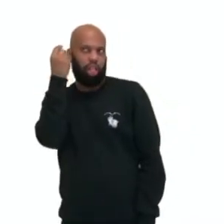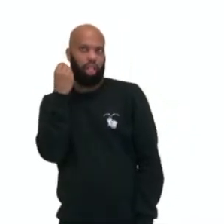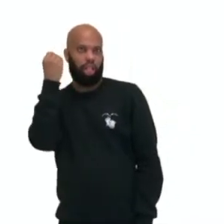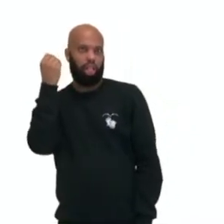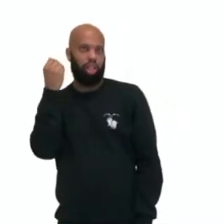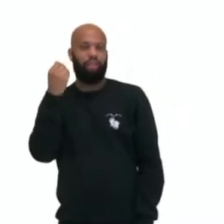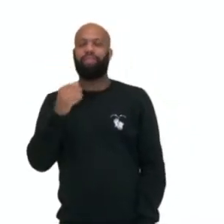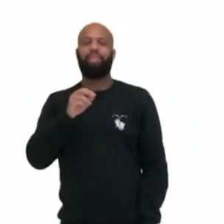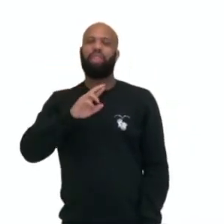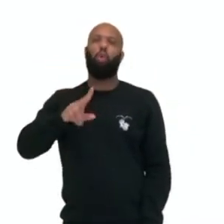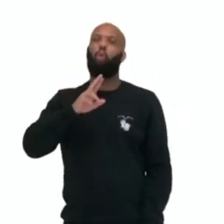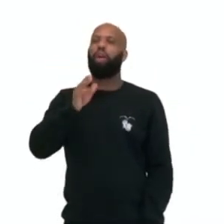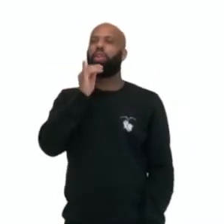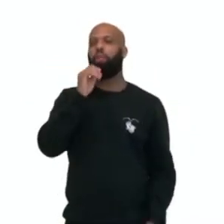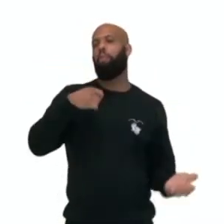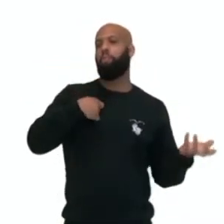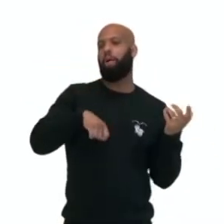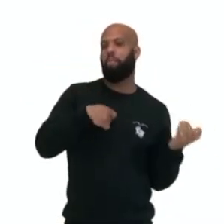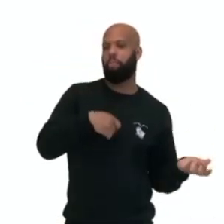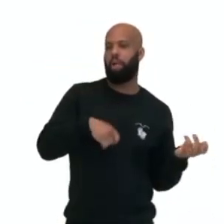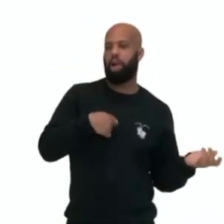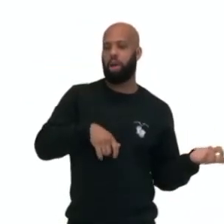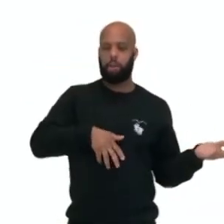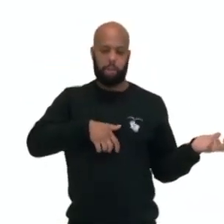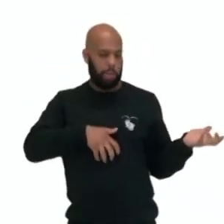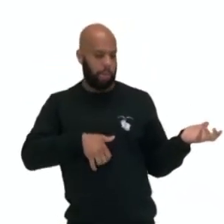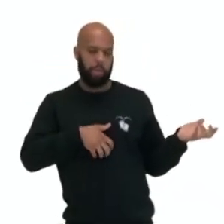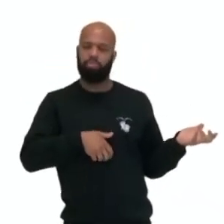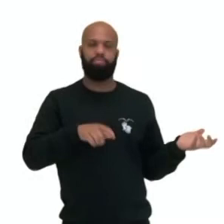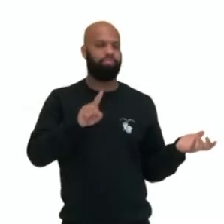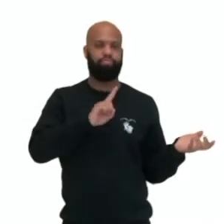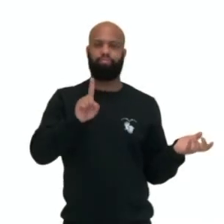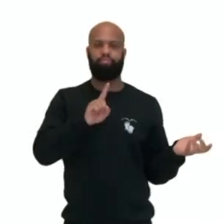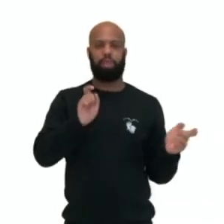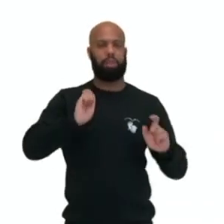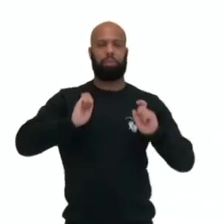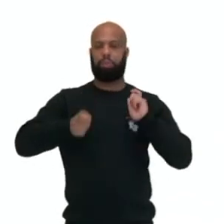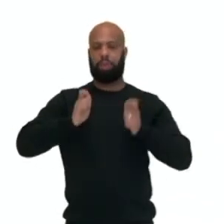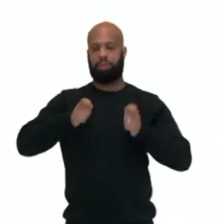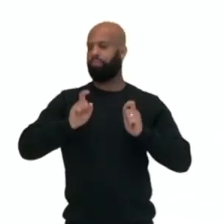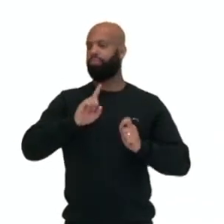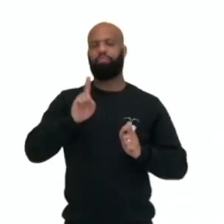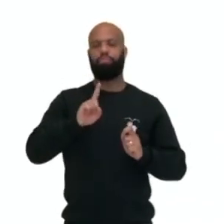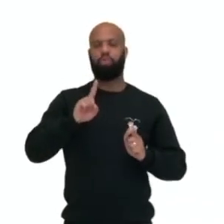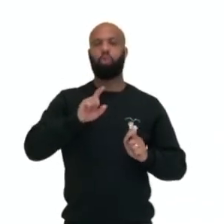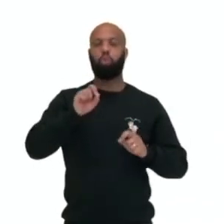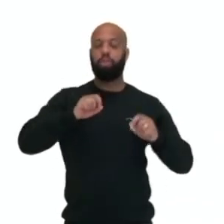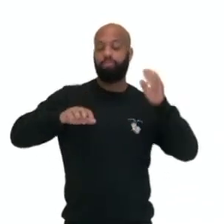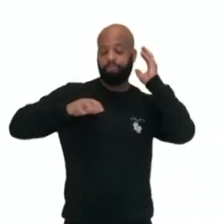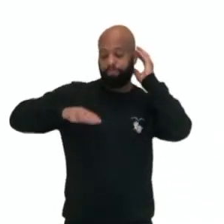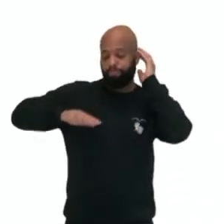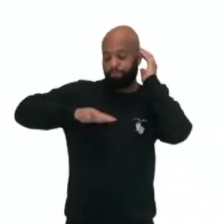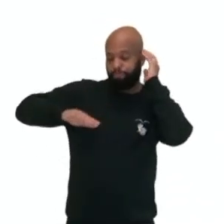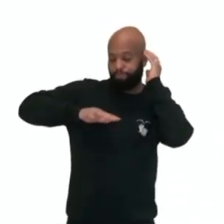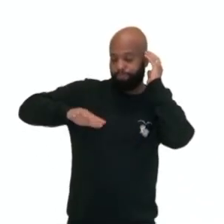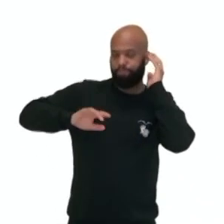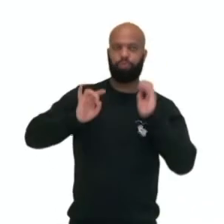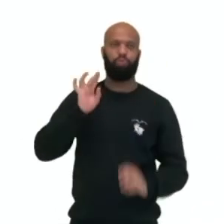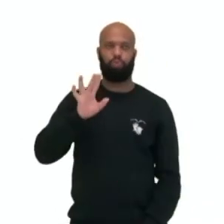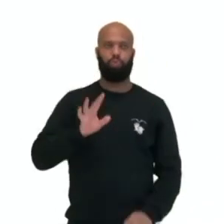toca instrumentos, o instrumento dele é a picape, é o movimento que ele faz com os discos,